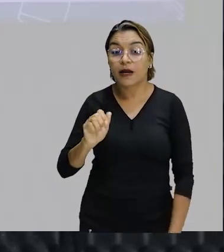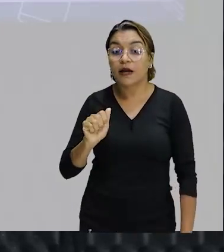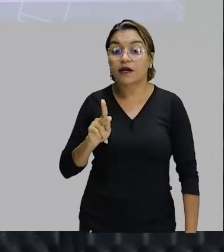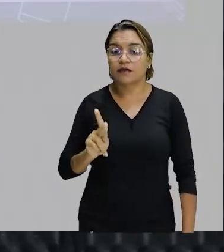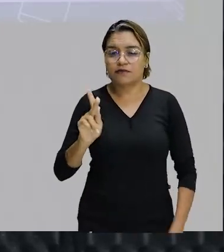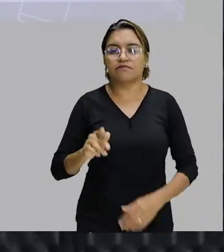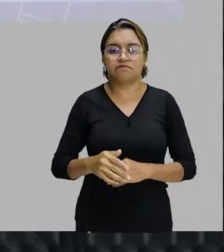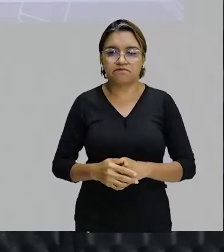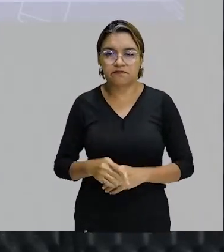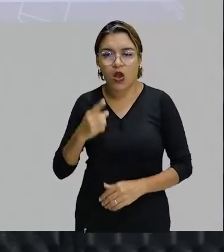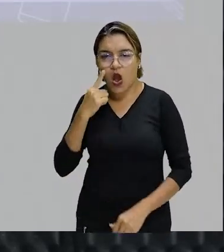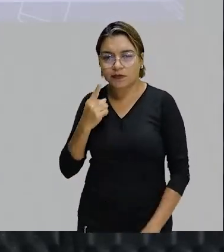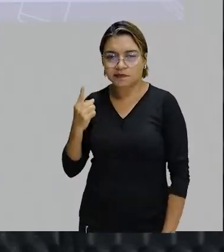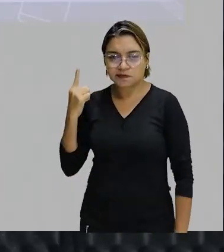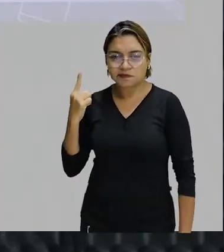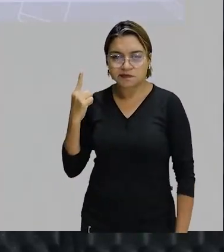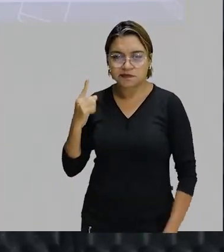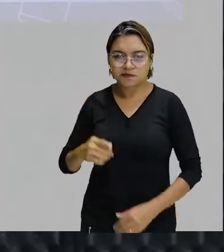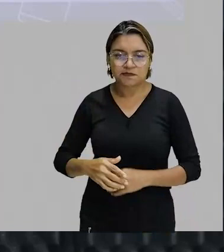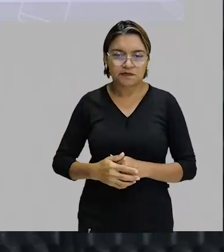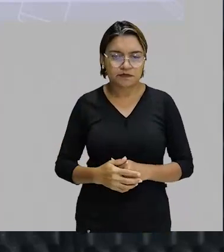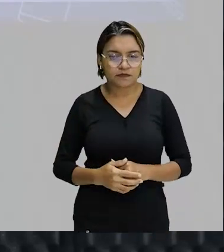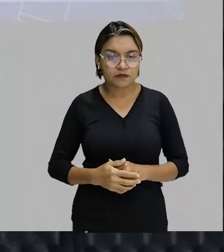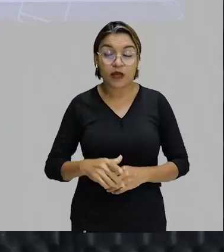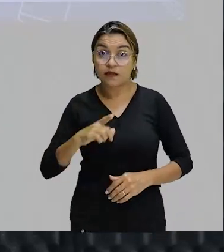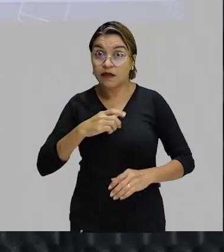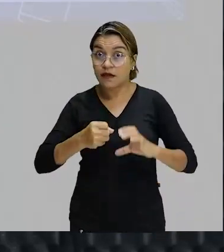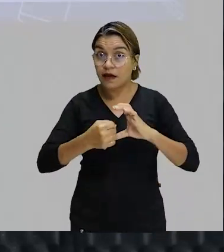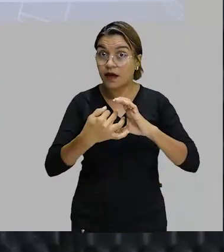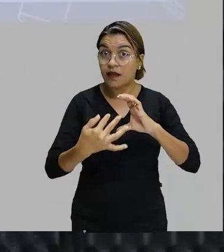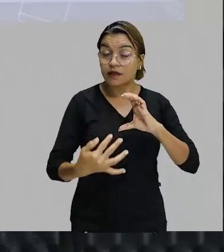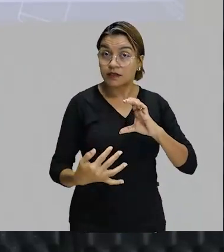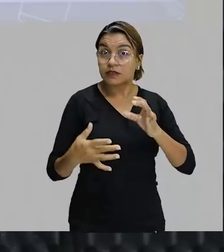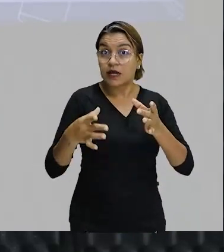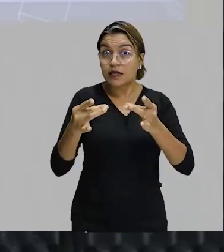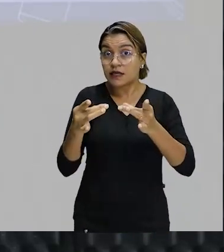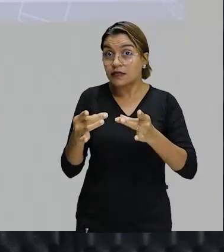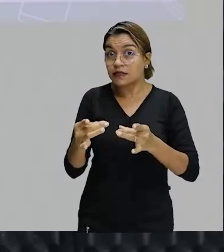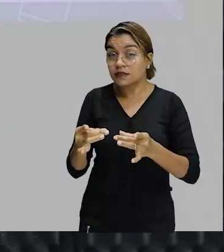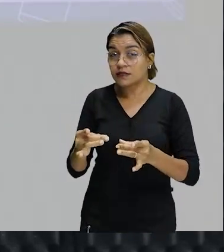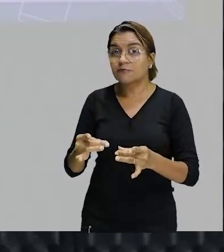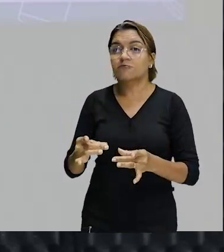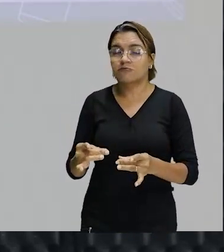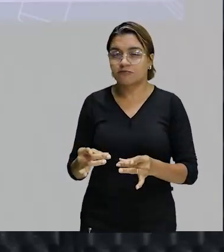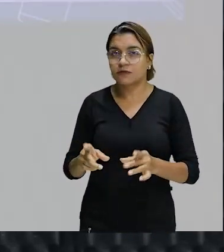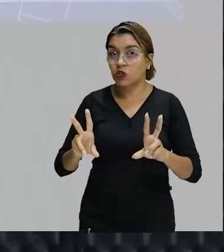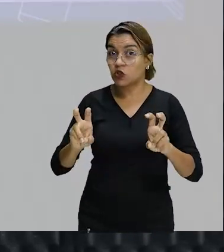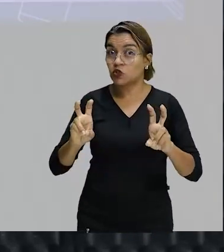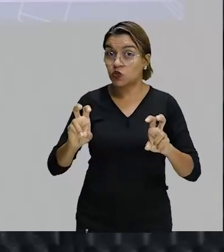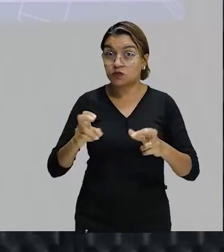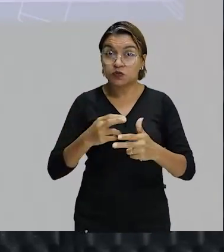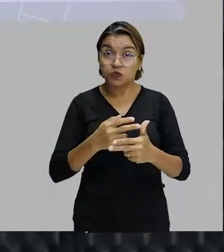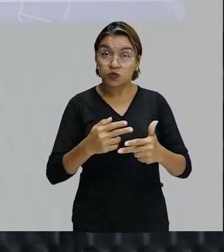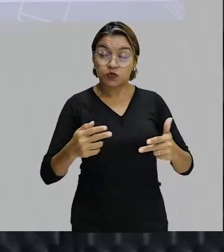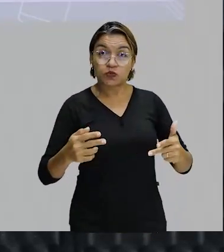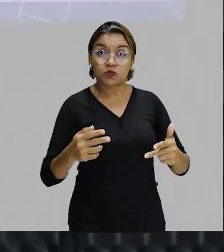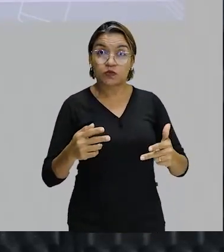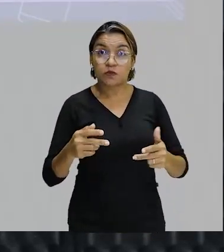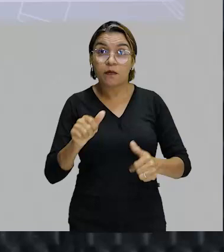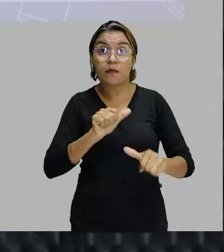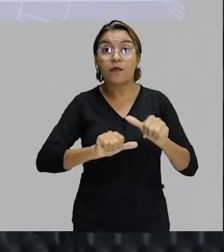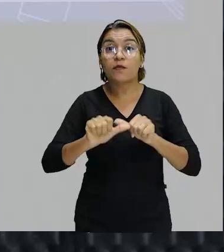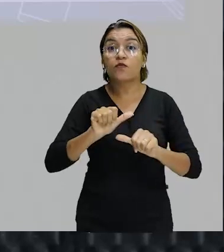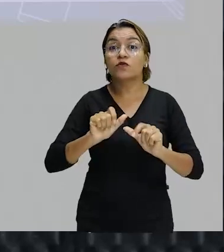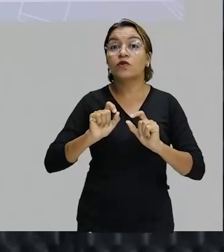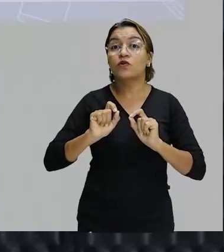adjetivo quanto o advérbio, oferecerem características ou descrições, detalhes sobre alguma coisa, o que vai mudar